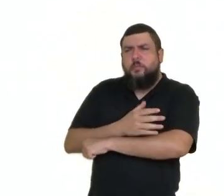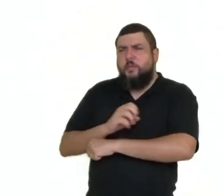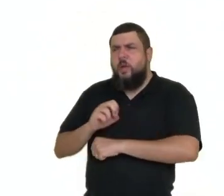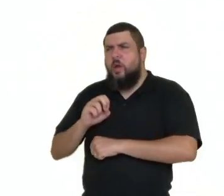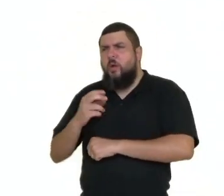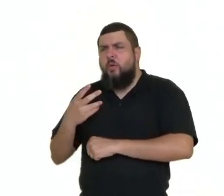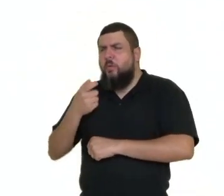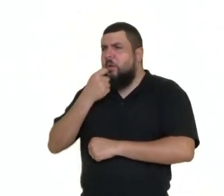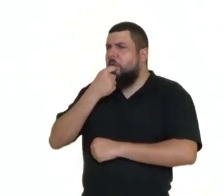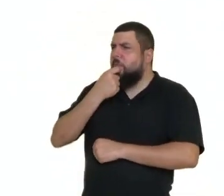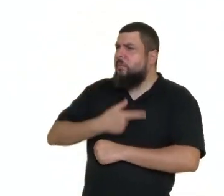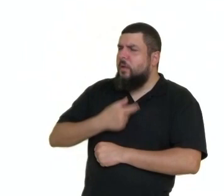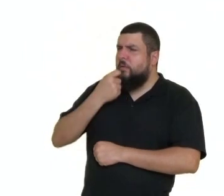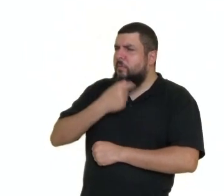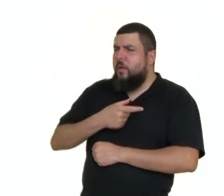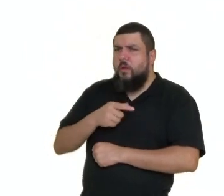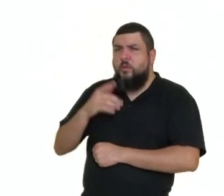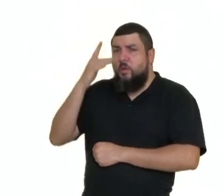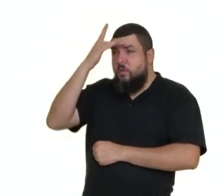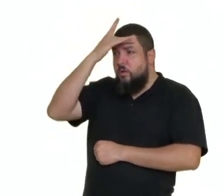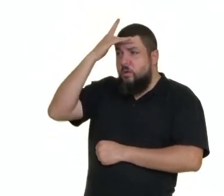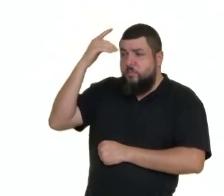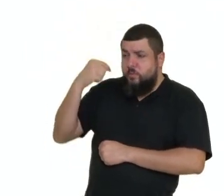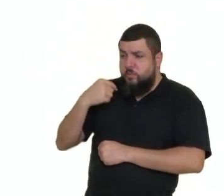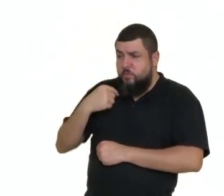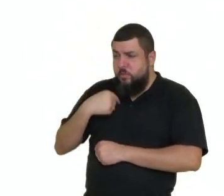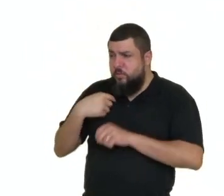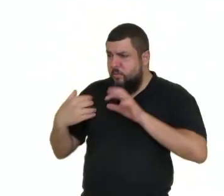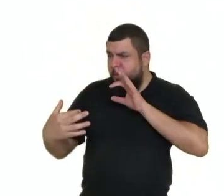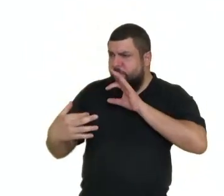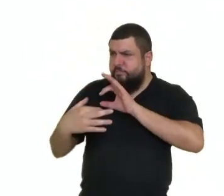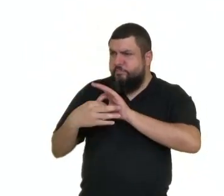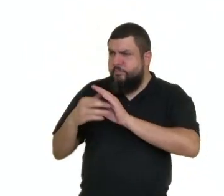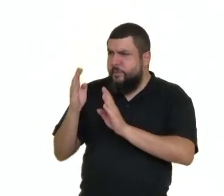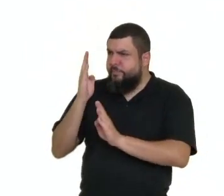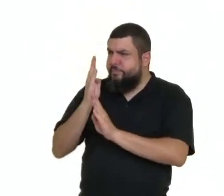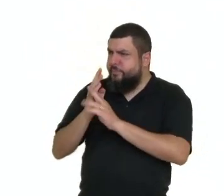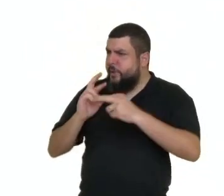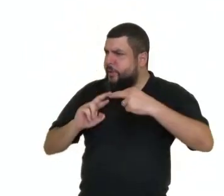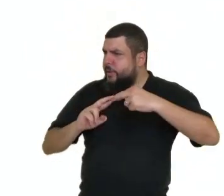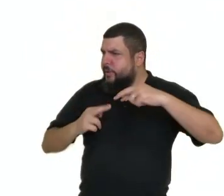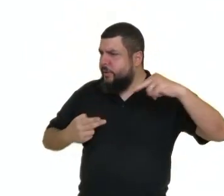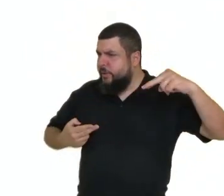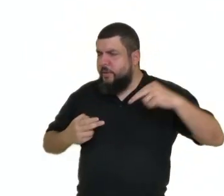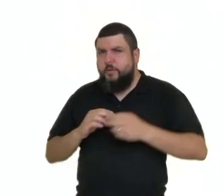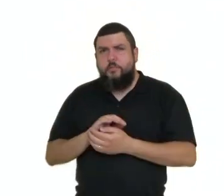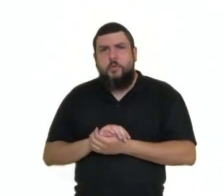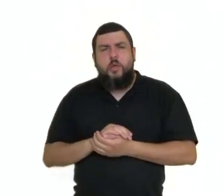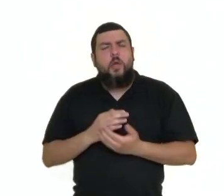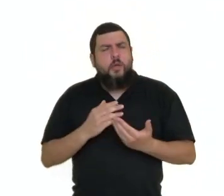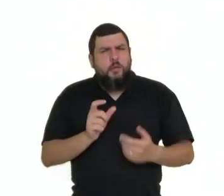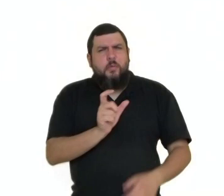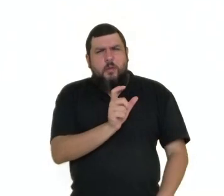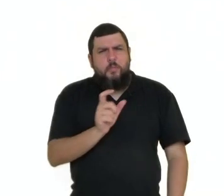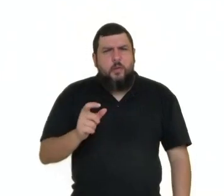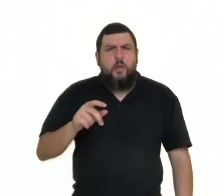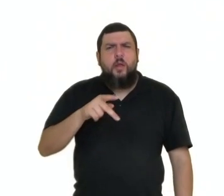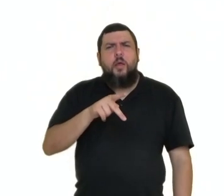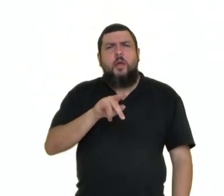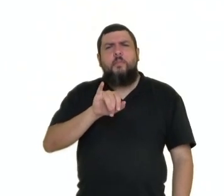previsível, piegas, a qual sou ligado por razões, inclusive, genéticas. Então, palavras como piega,